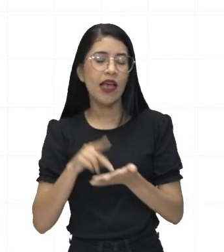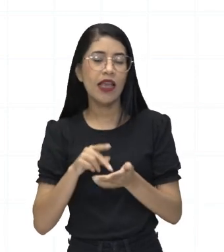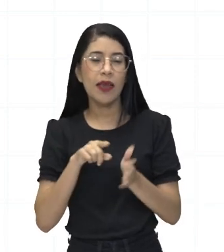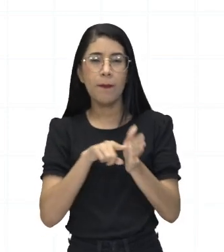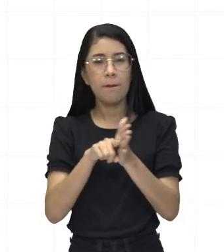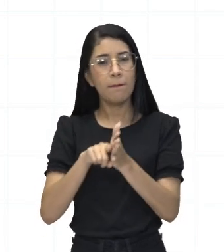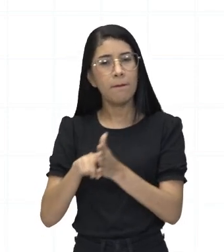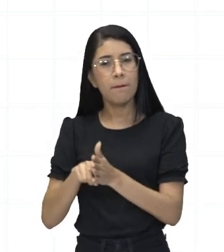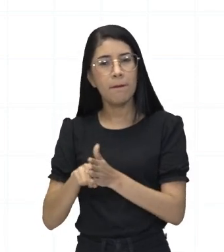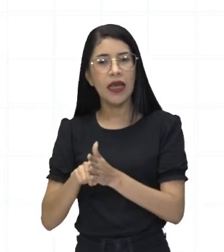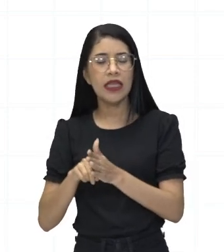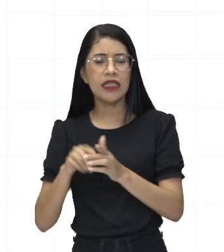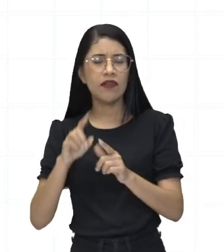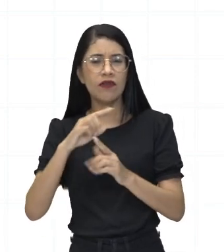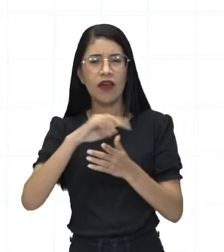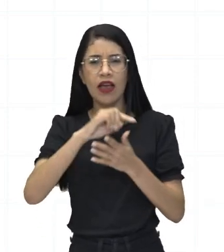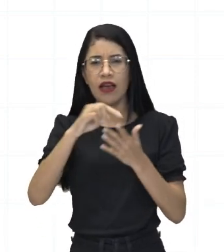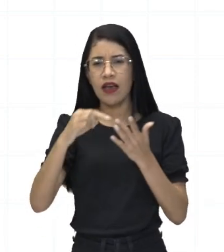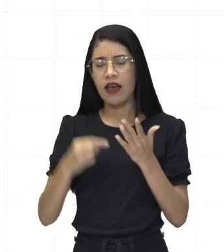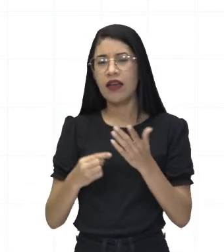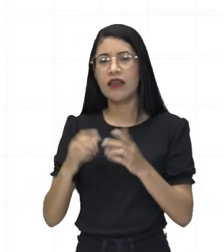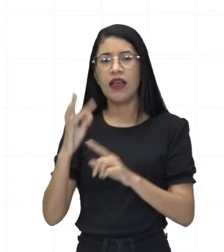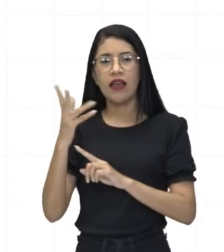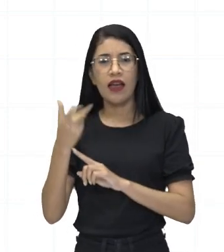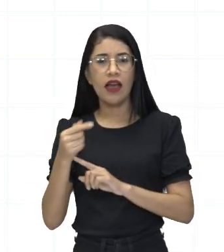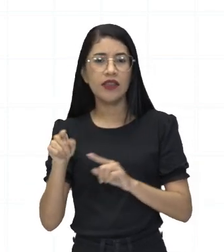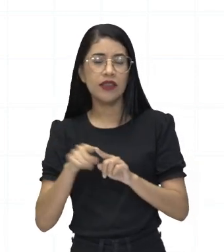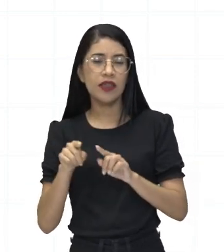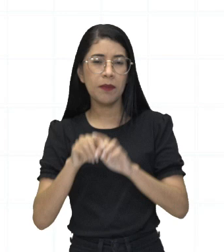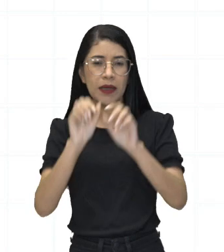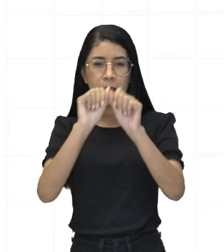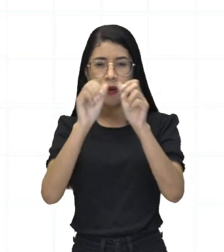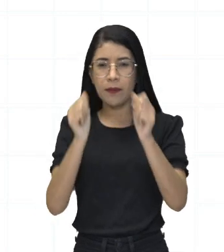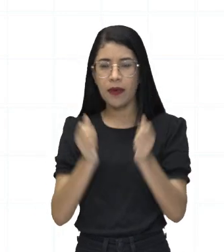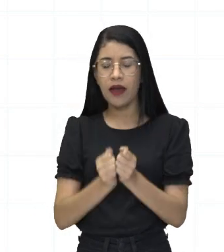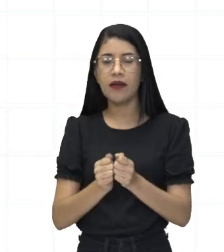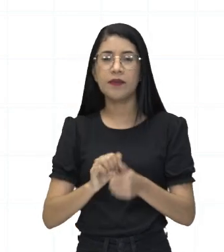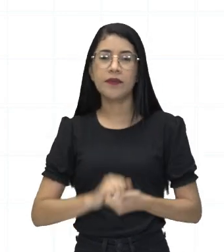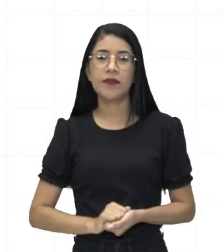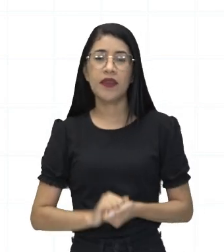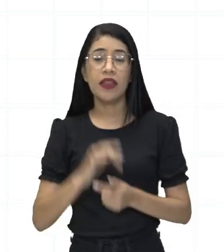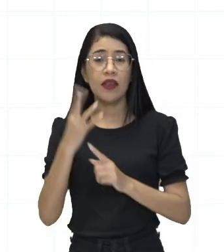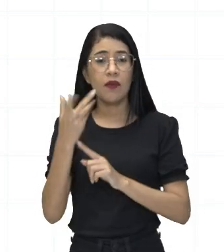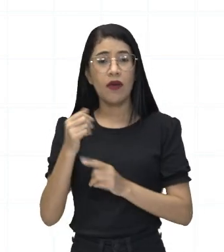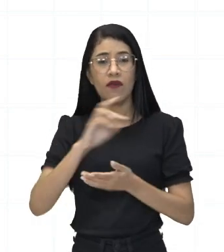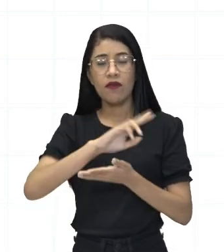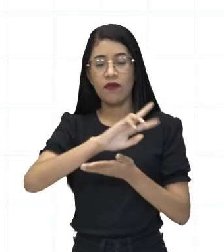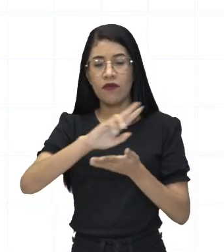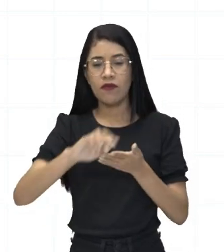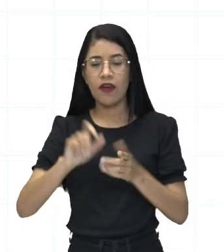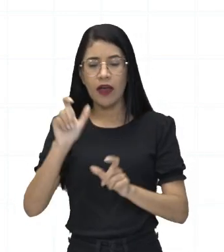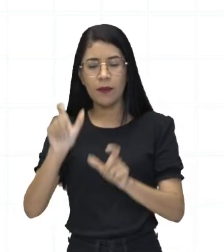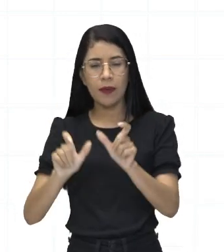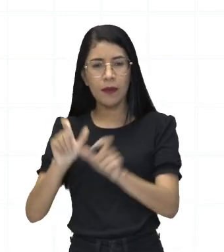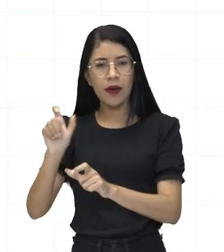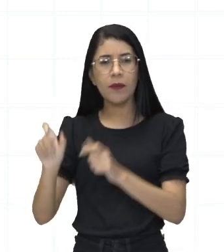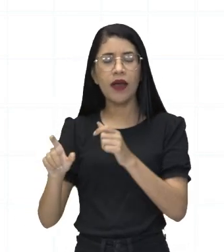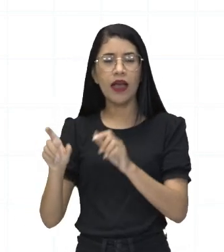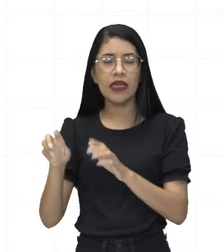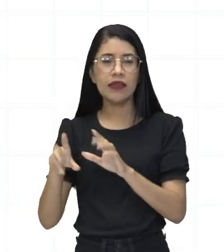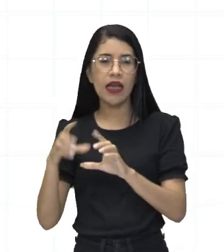desde movimentos artísticos às modificações estéticas, obras de arte e seus diversos artistas. Por